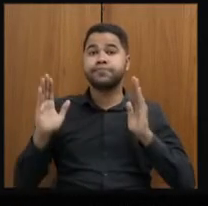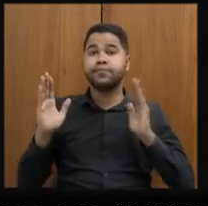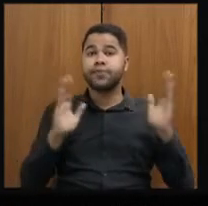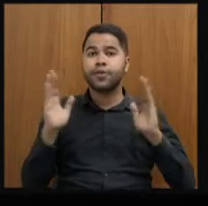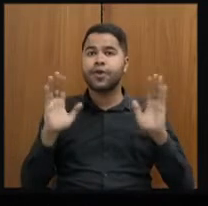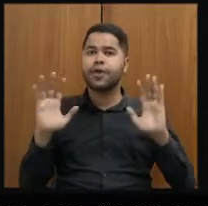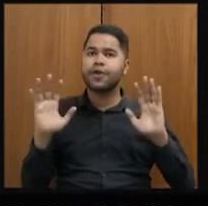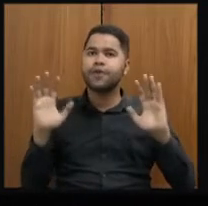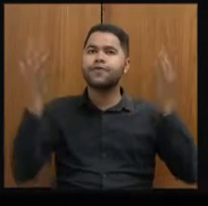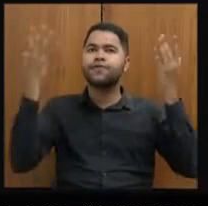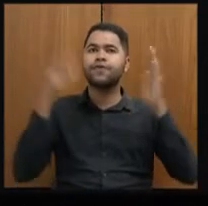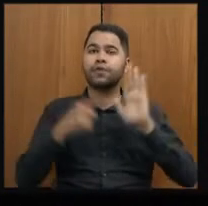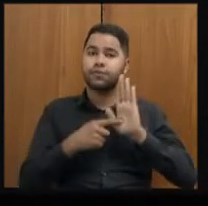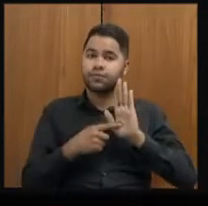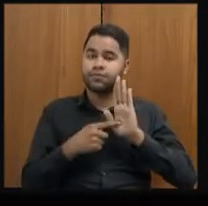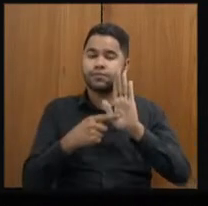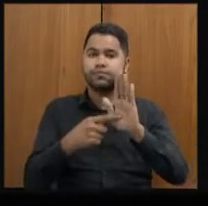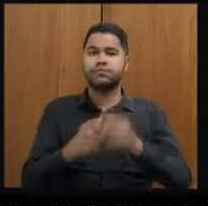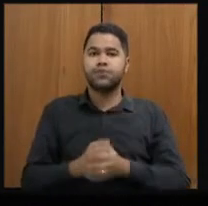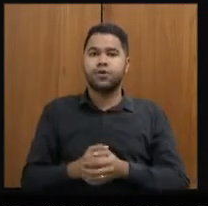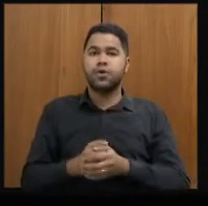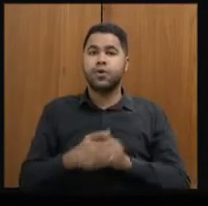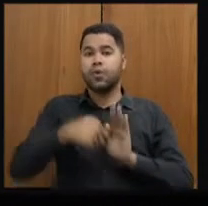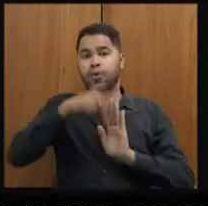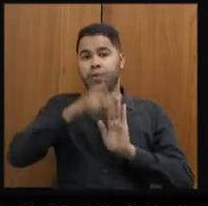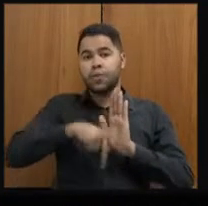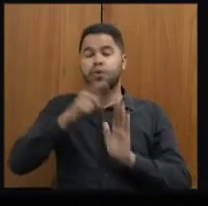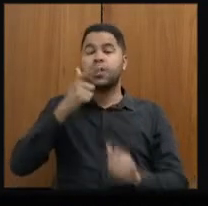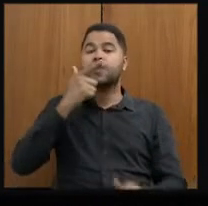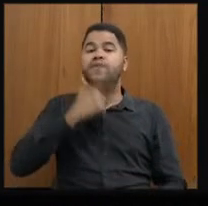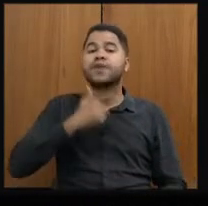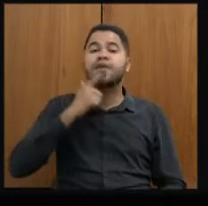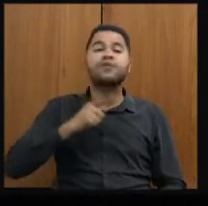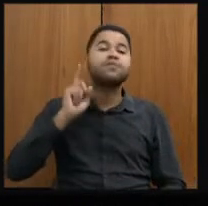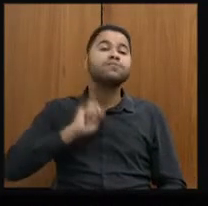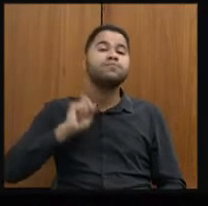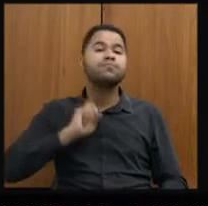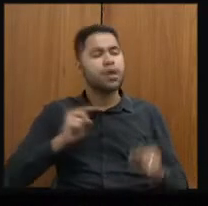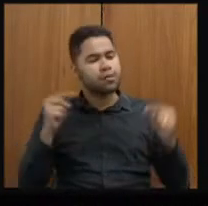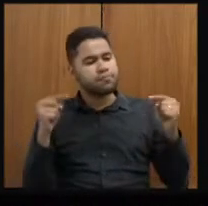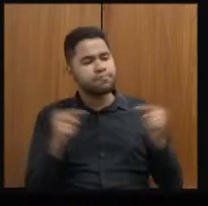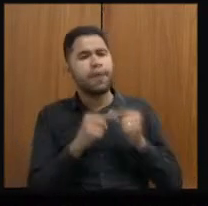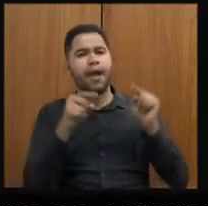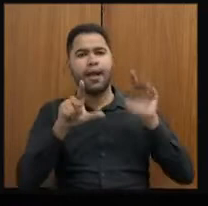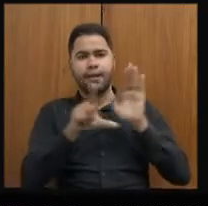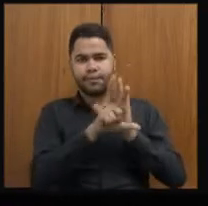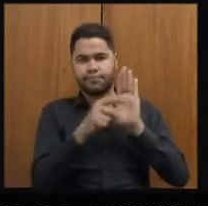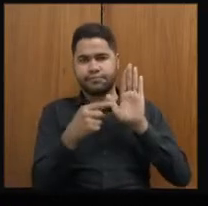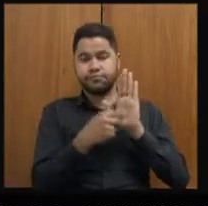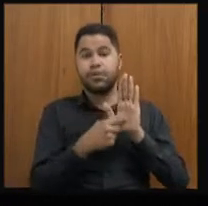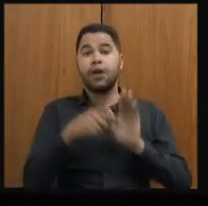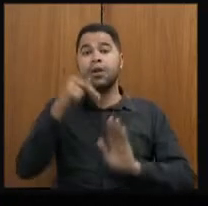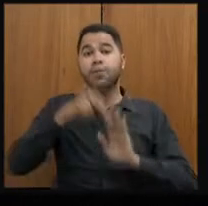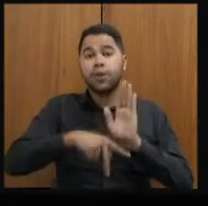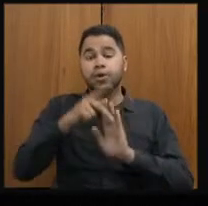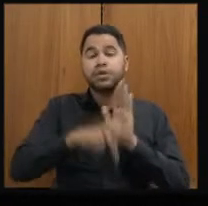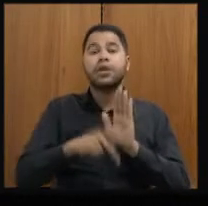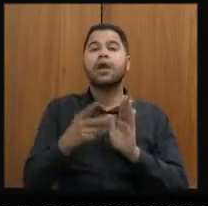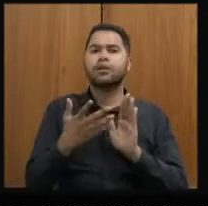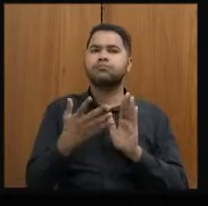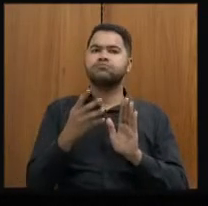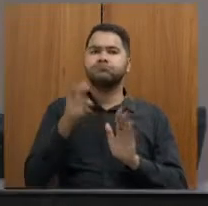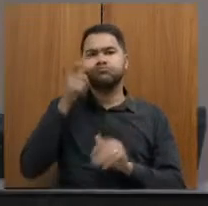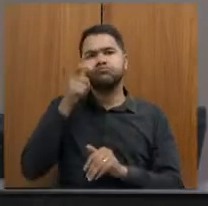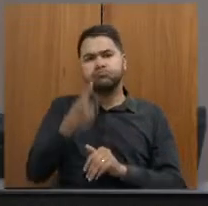evento nós lançamos lá o projeto queijo minas legal esse projeto queijo minas legal é um projeto muito interessante